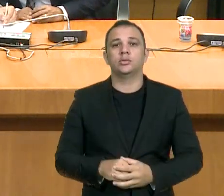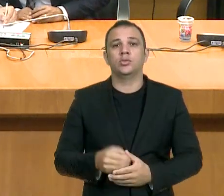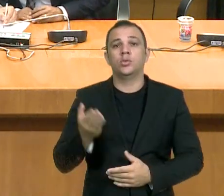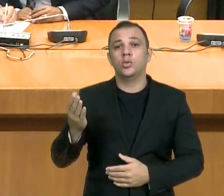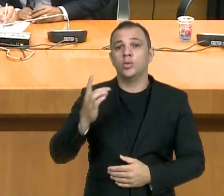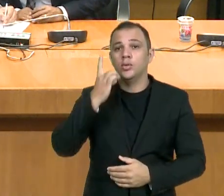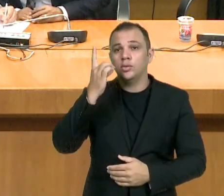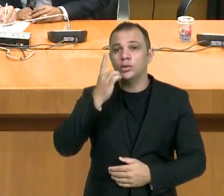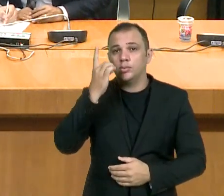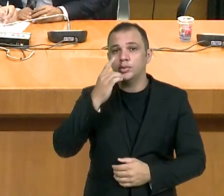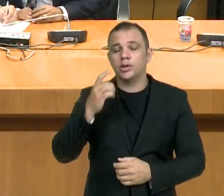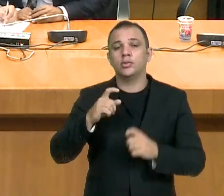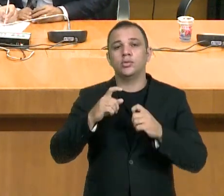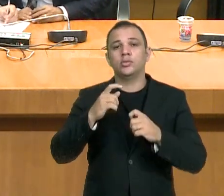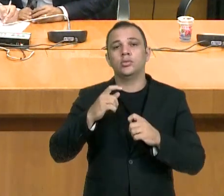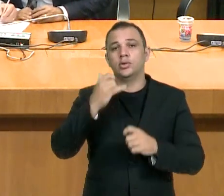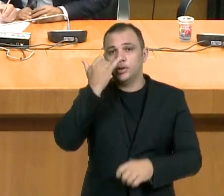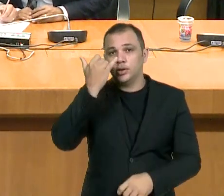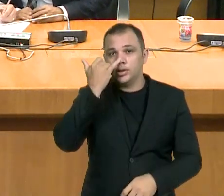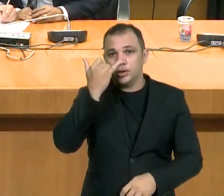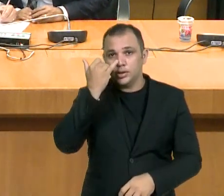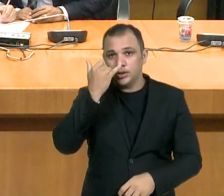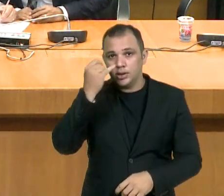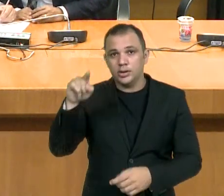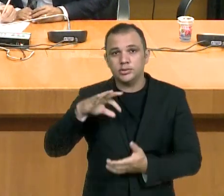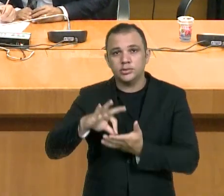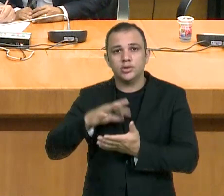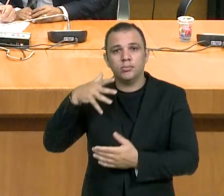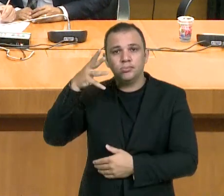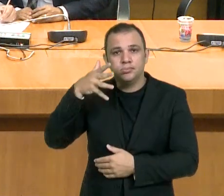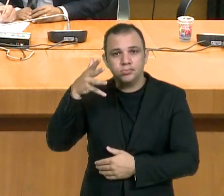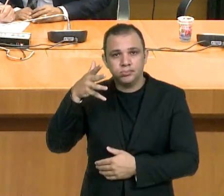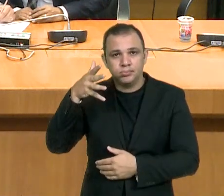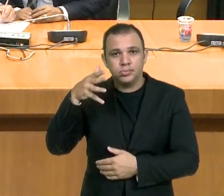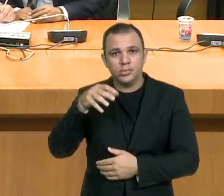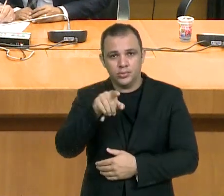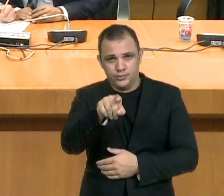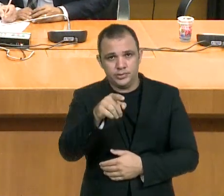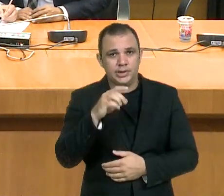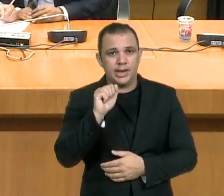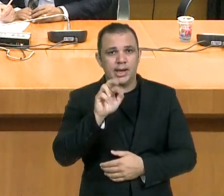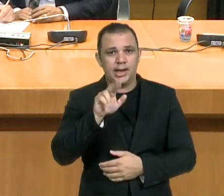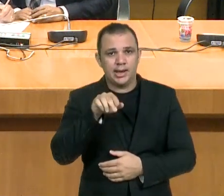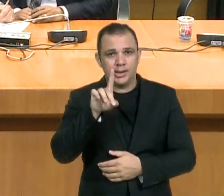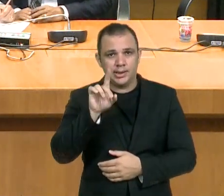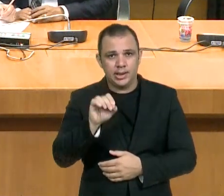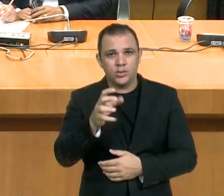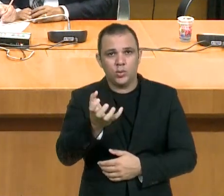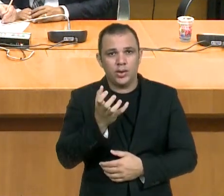inscrito. Eu consulto se Vossa Excelência também quer se inscrever, porque ele falaria em primeiro lugar.